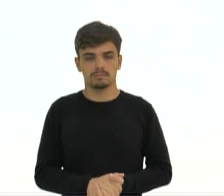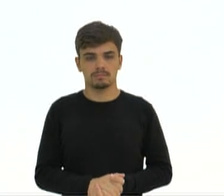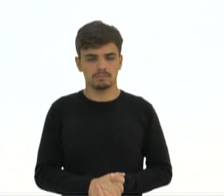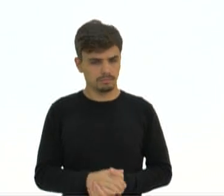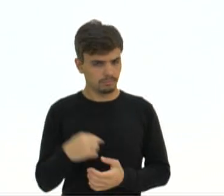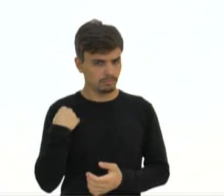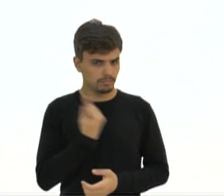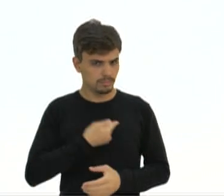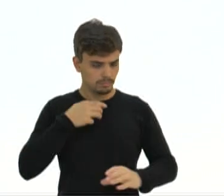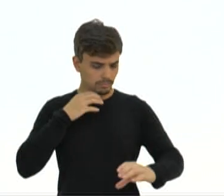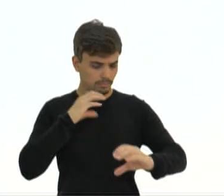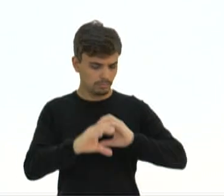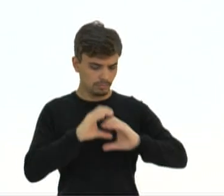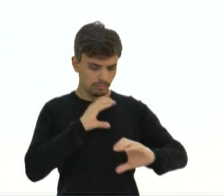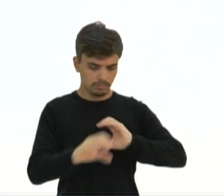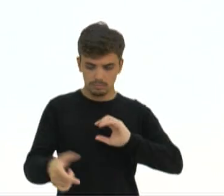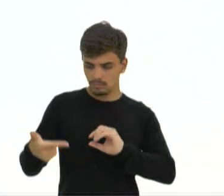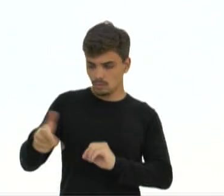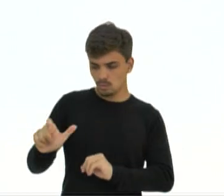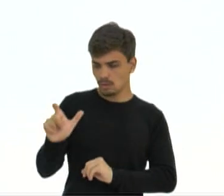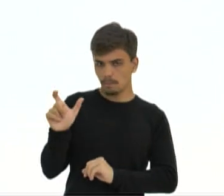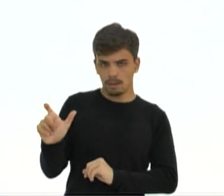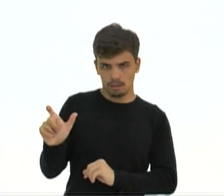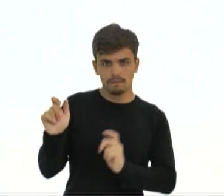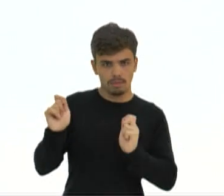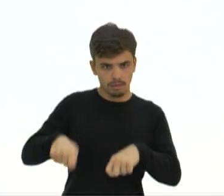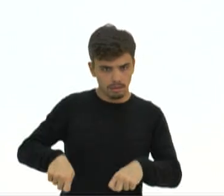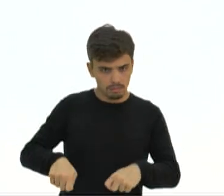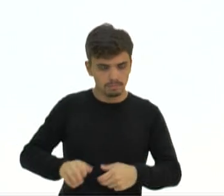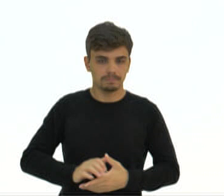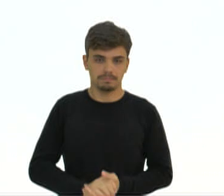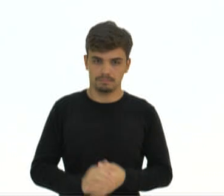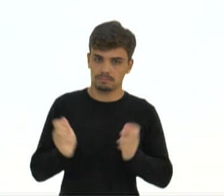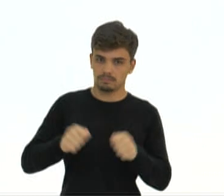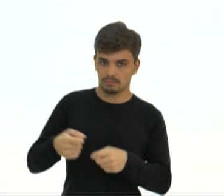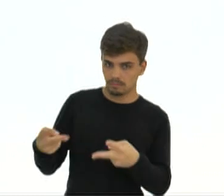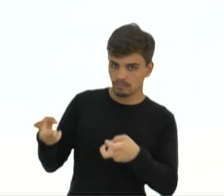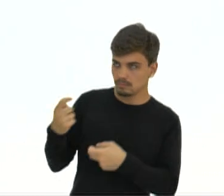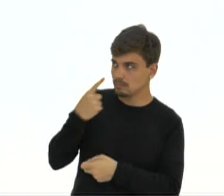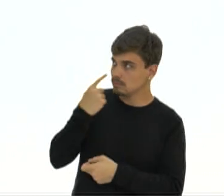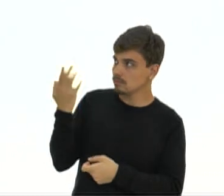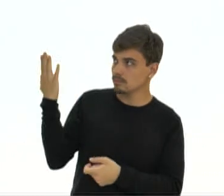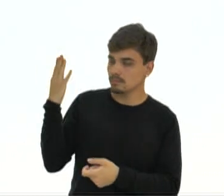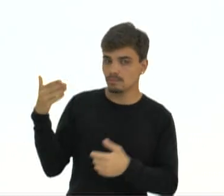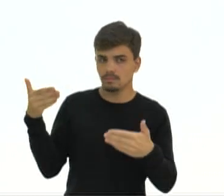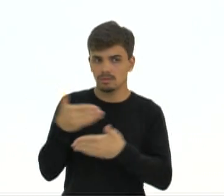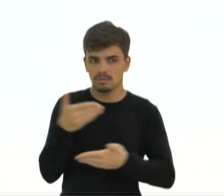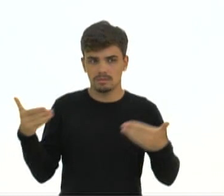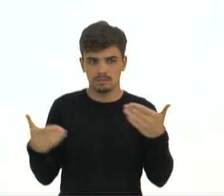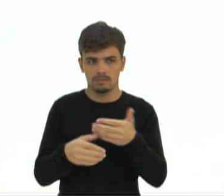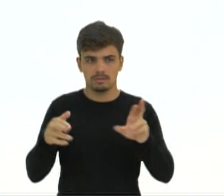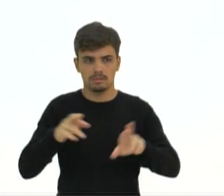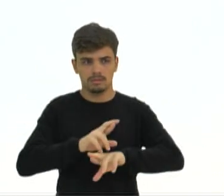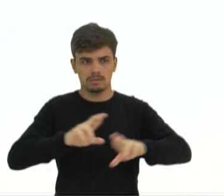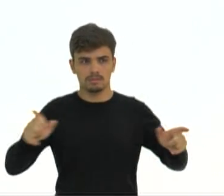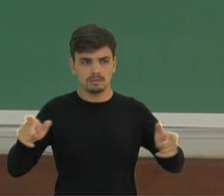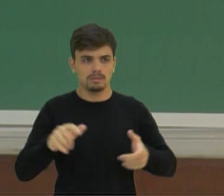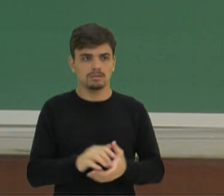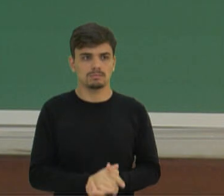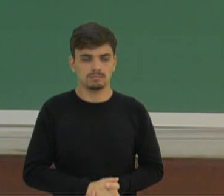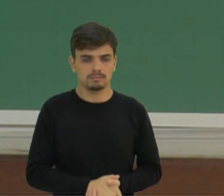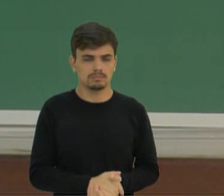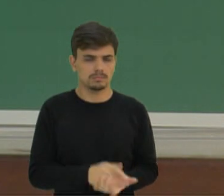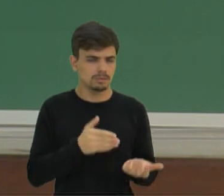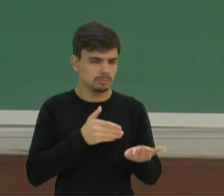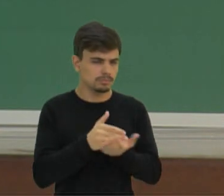gente se comunica sem as palavras? Como vocês podem observar, né? Até o nosso slide está diferente. No começo vocês viram, estamos